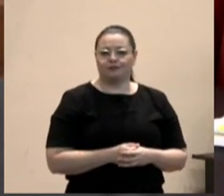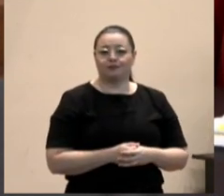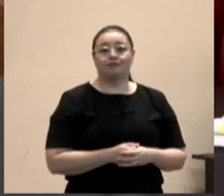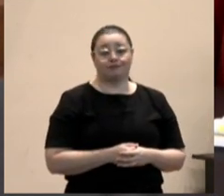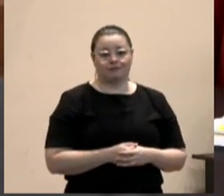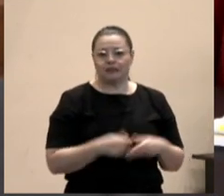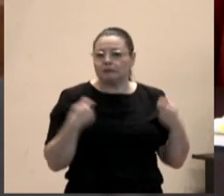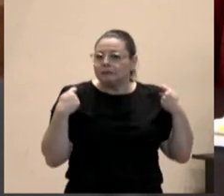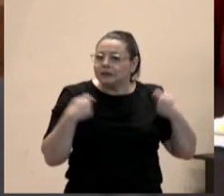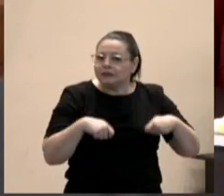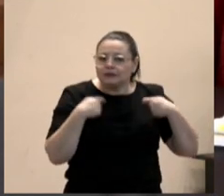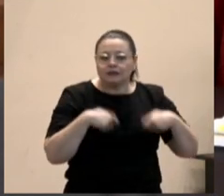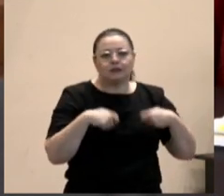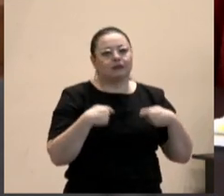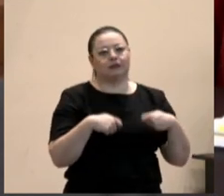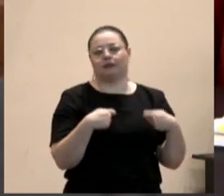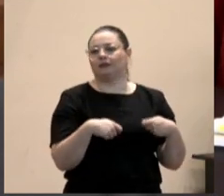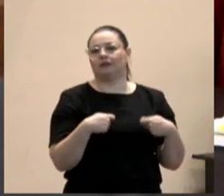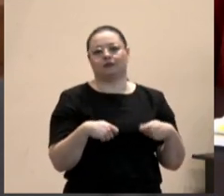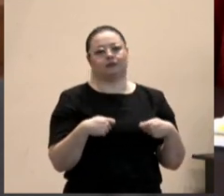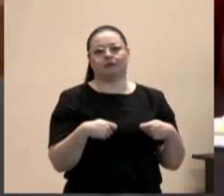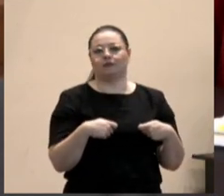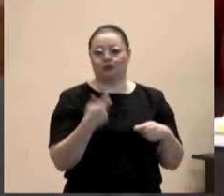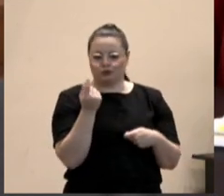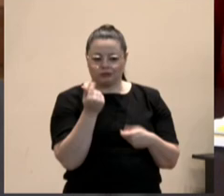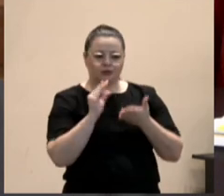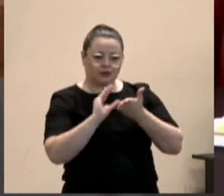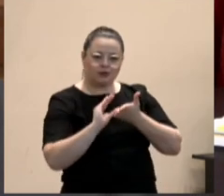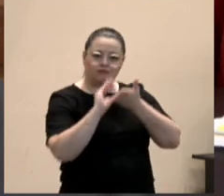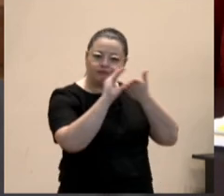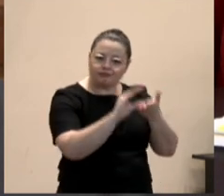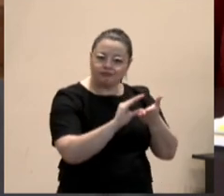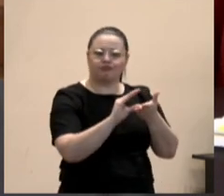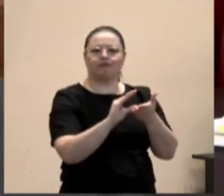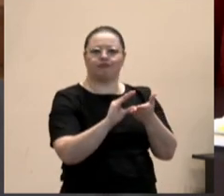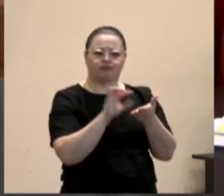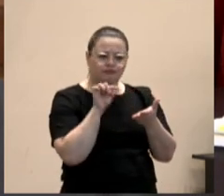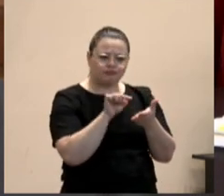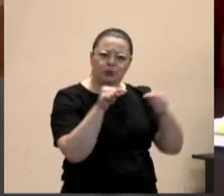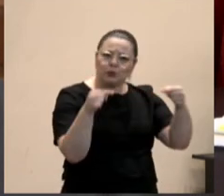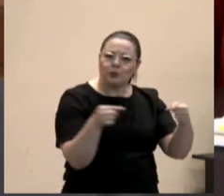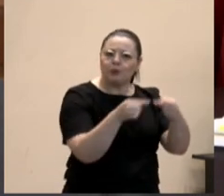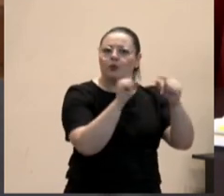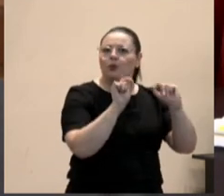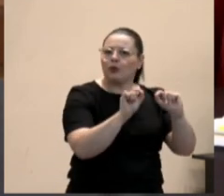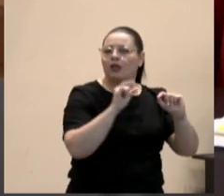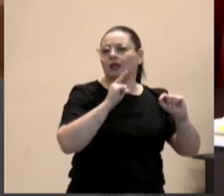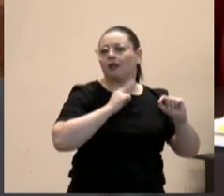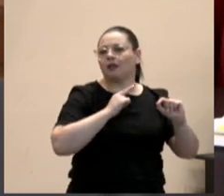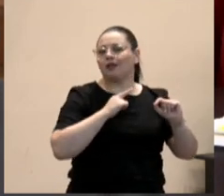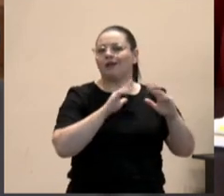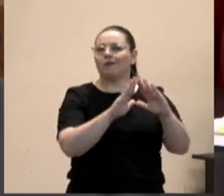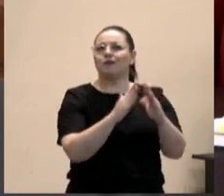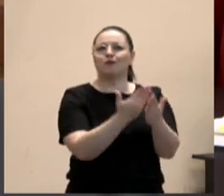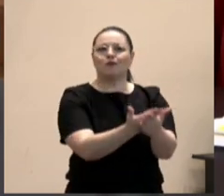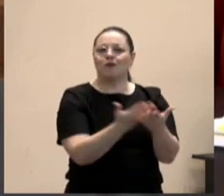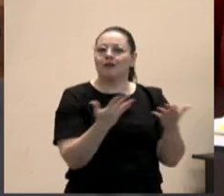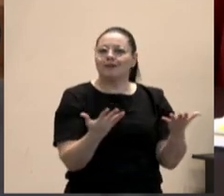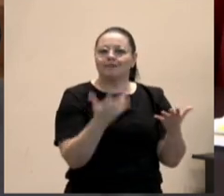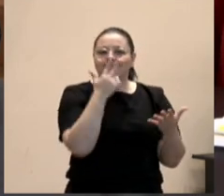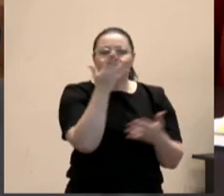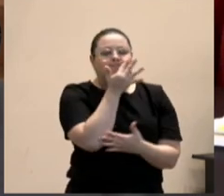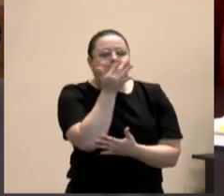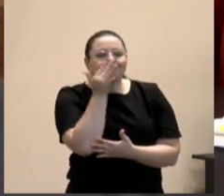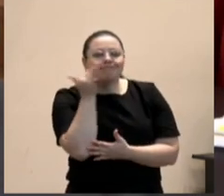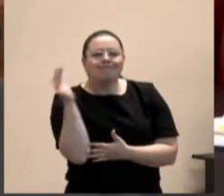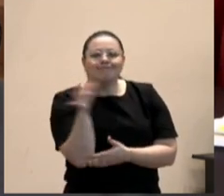Ele precisa o financiamento adequado para a gente ter aquela escola